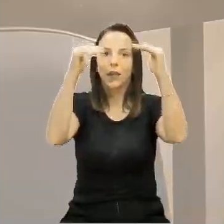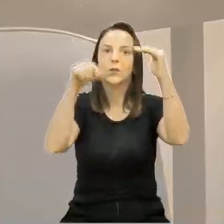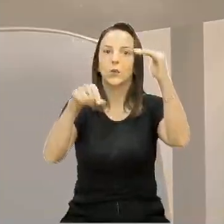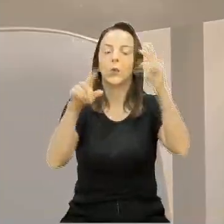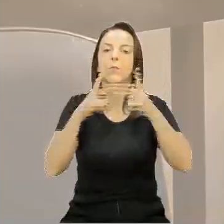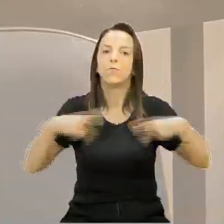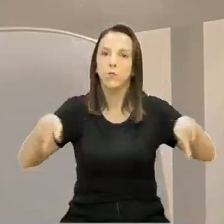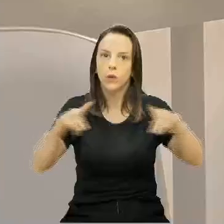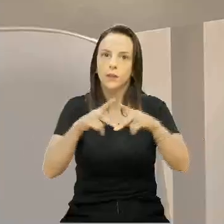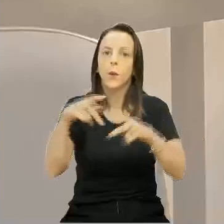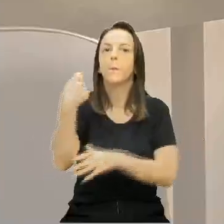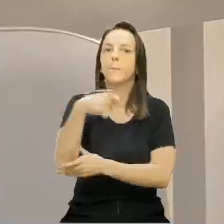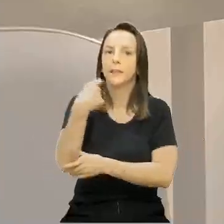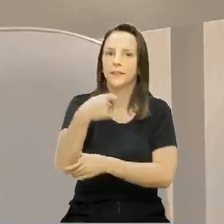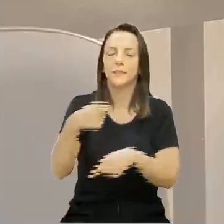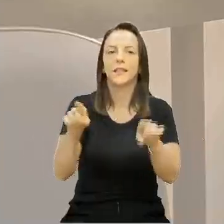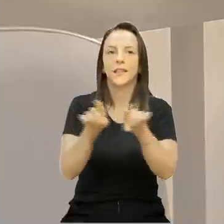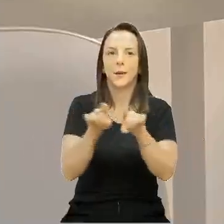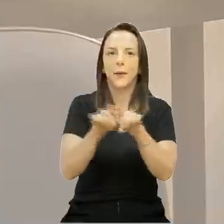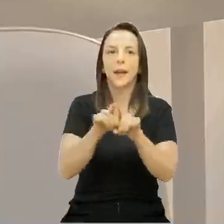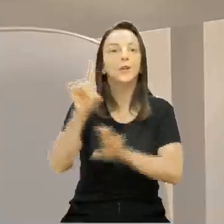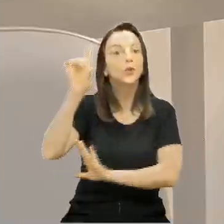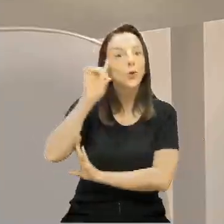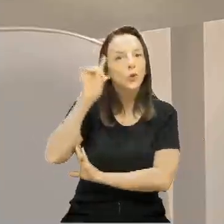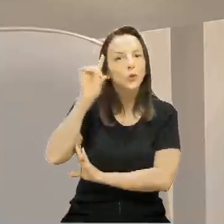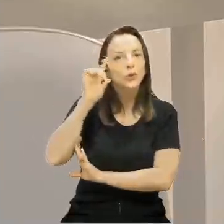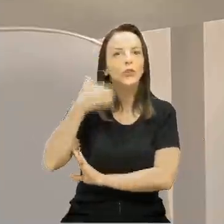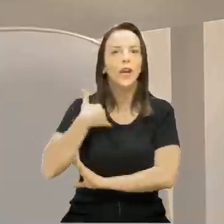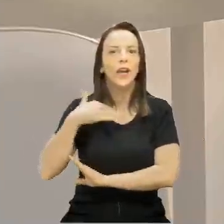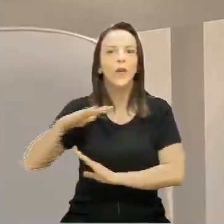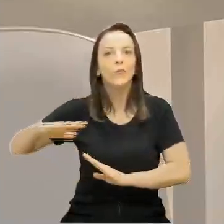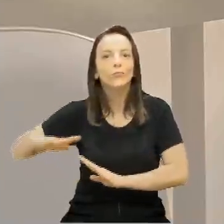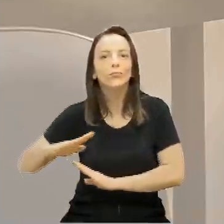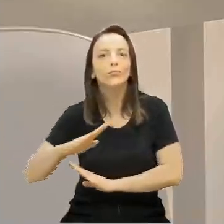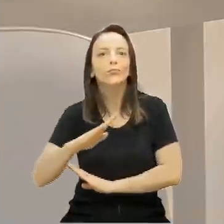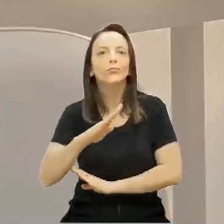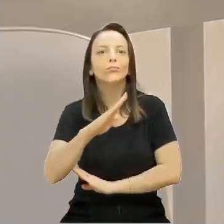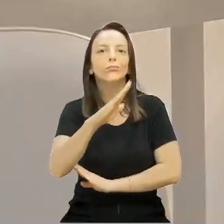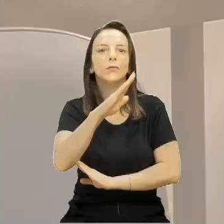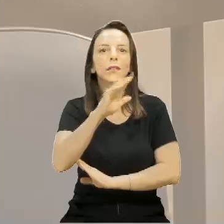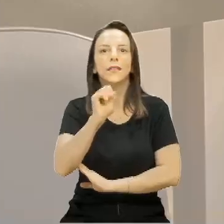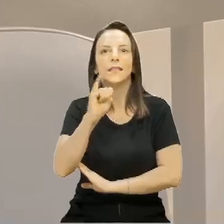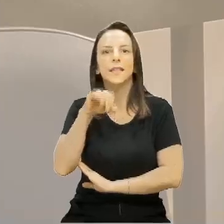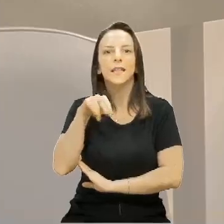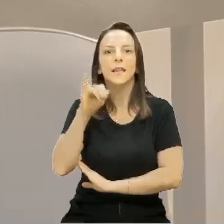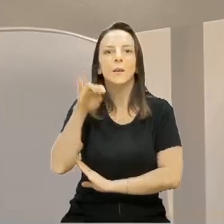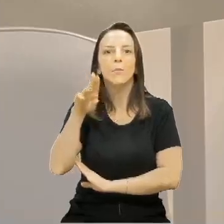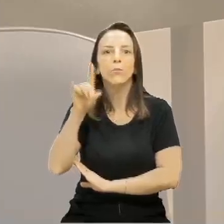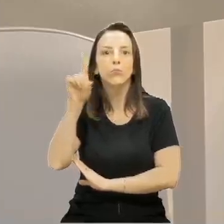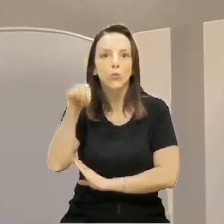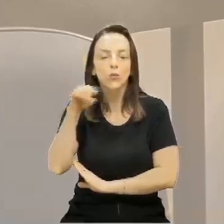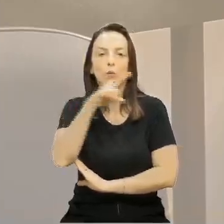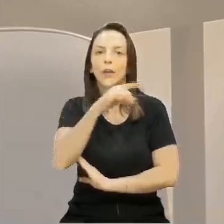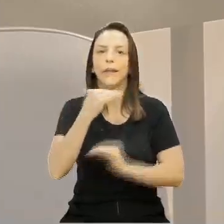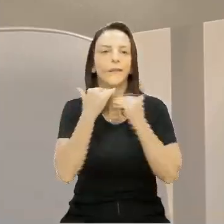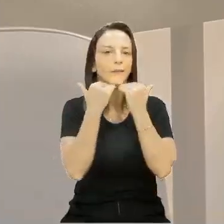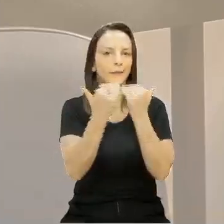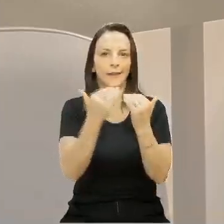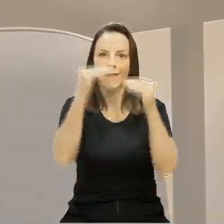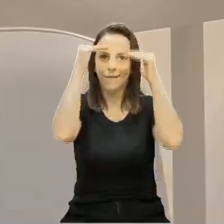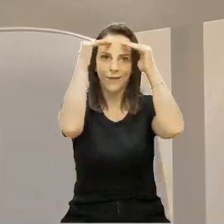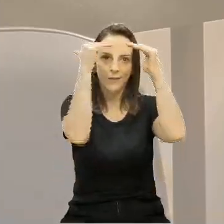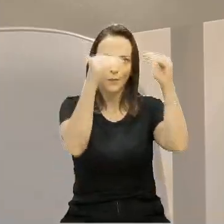ando todo dia, subo na Sinimbu, gente. Ninguém respeita o corredor de ônibus. Eu sou contra